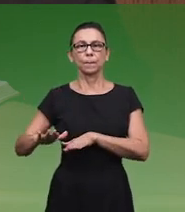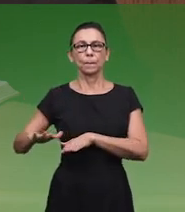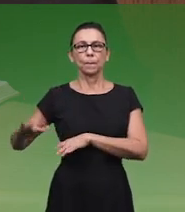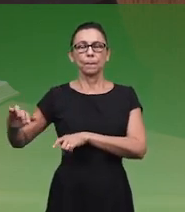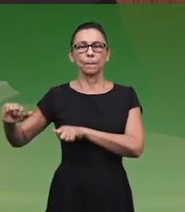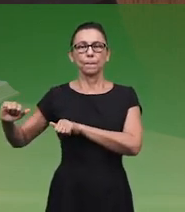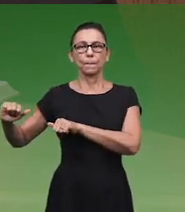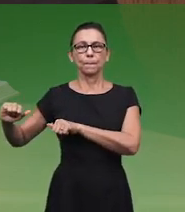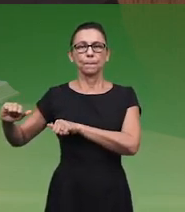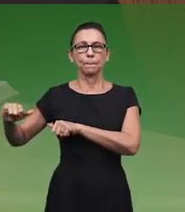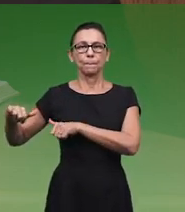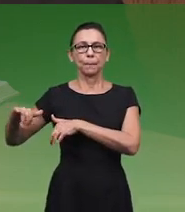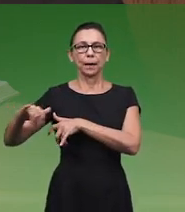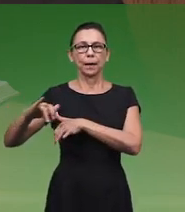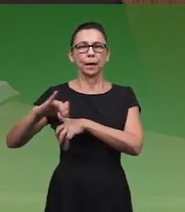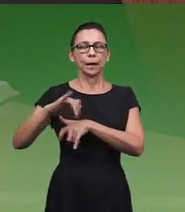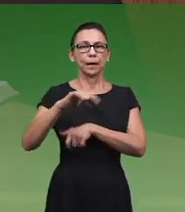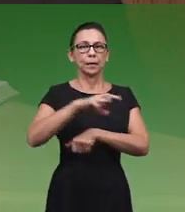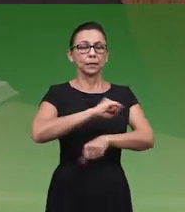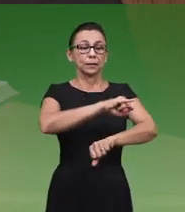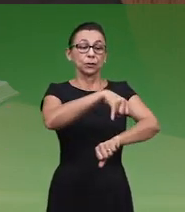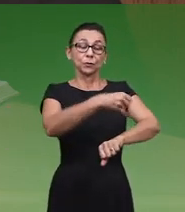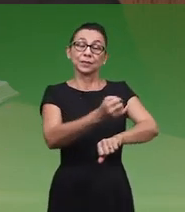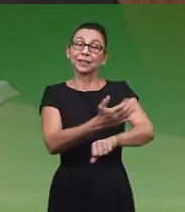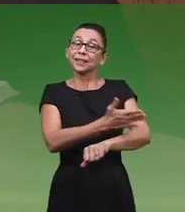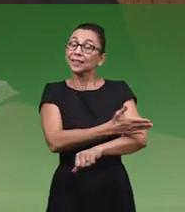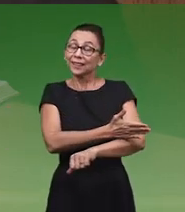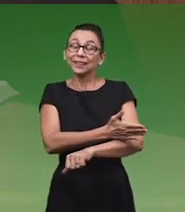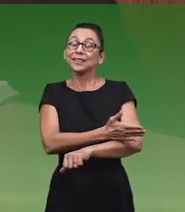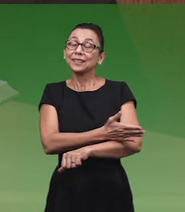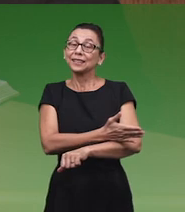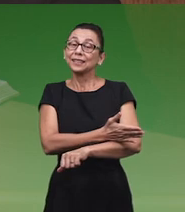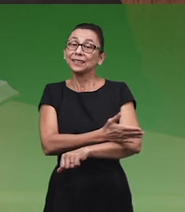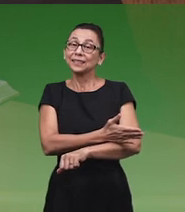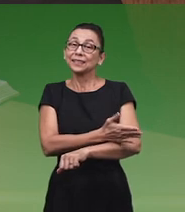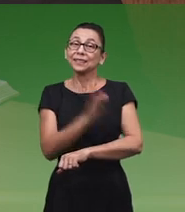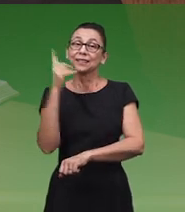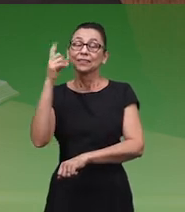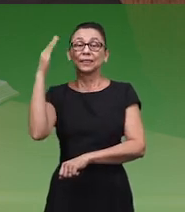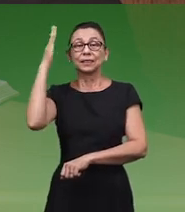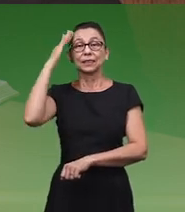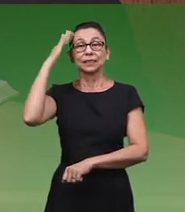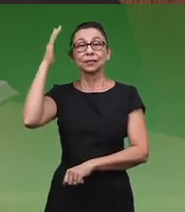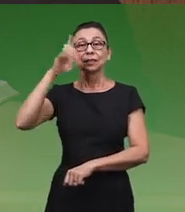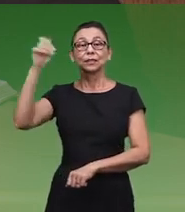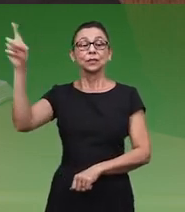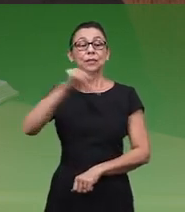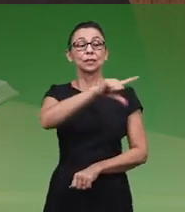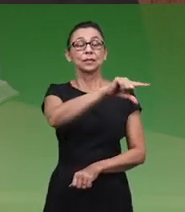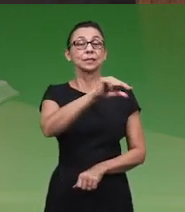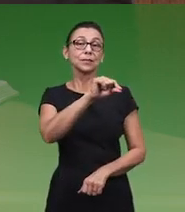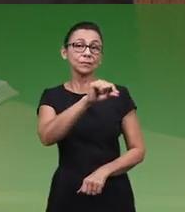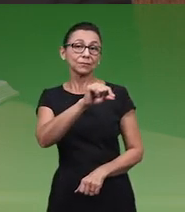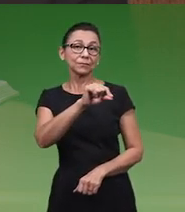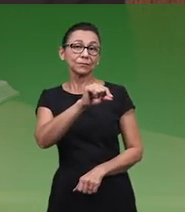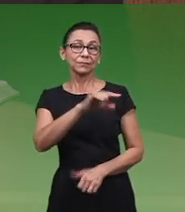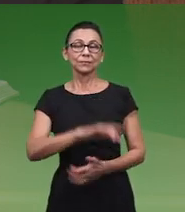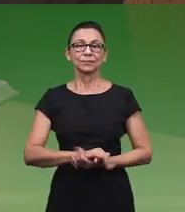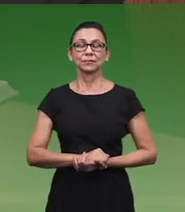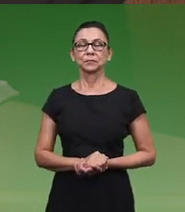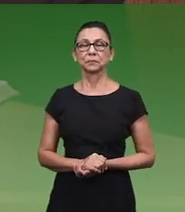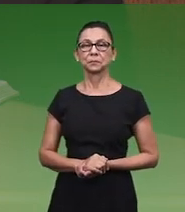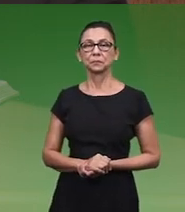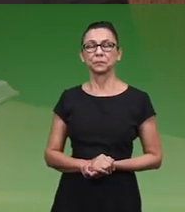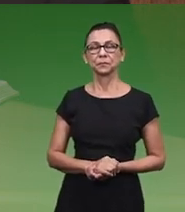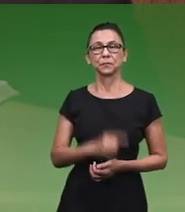Ele entendeu que Jerusalém era a cidade que Deus escolheu. Nós vamos ver como